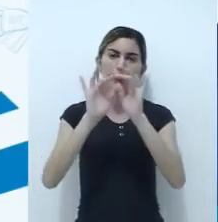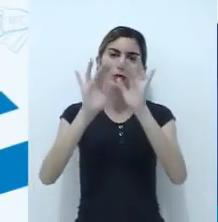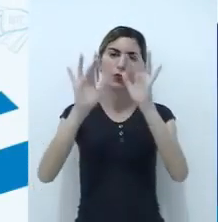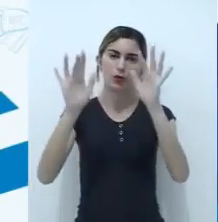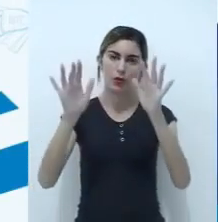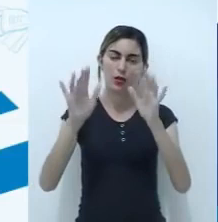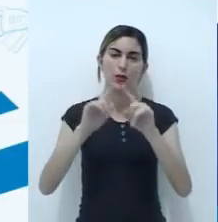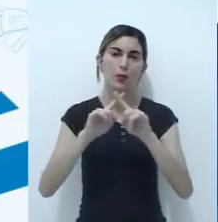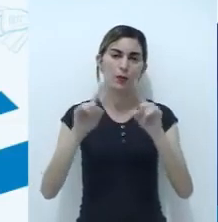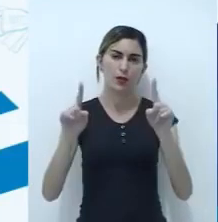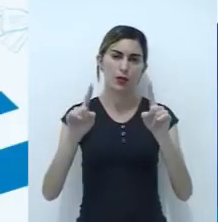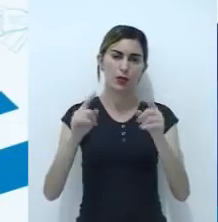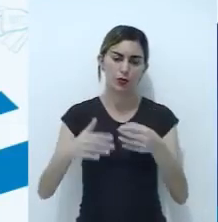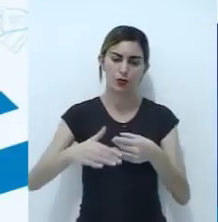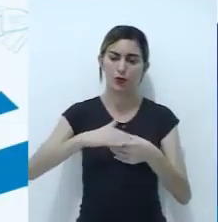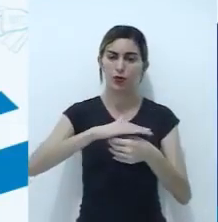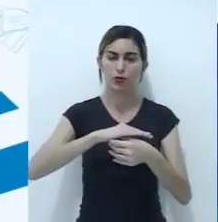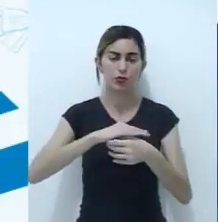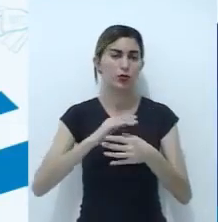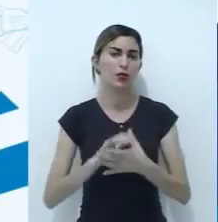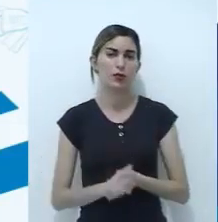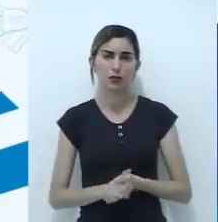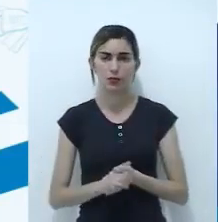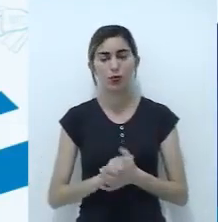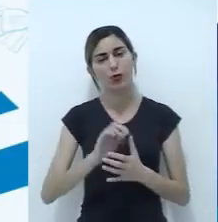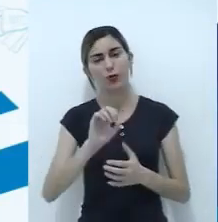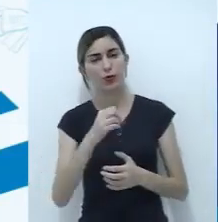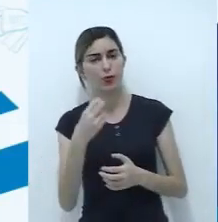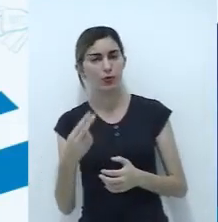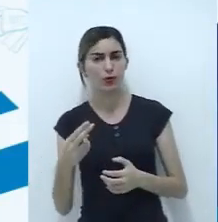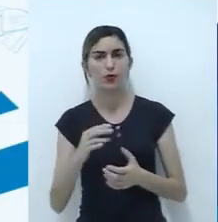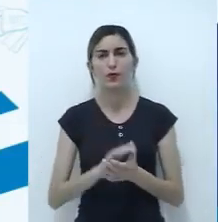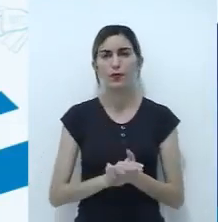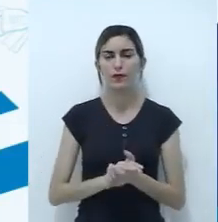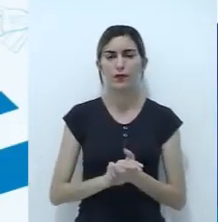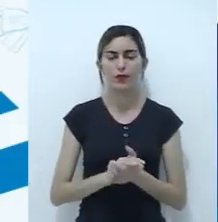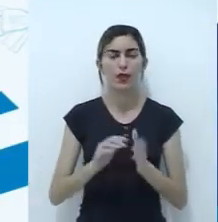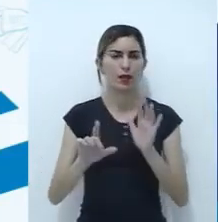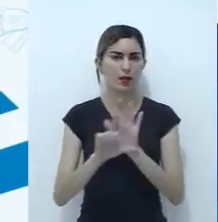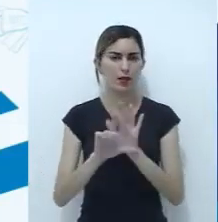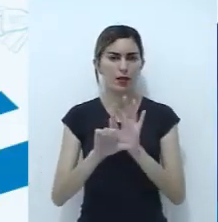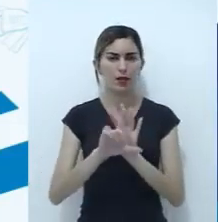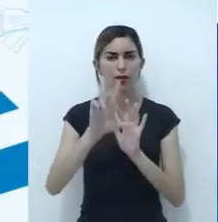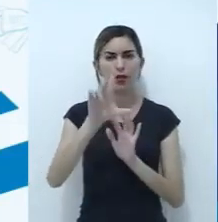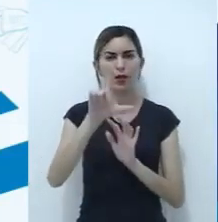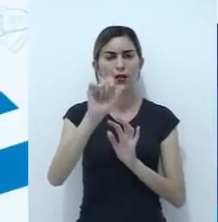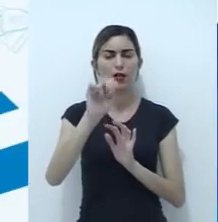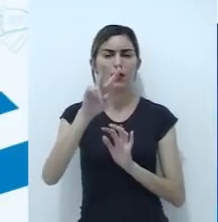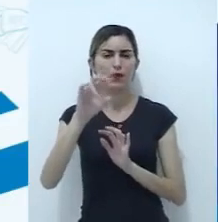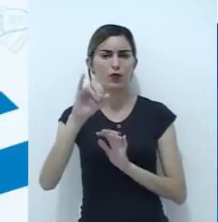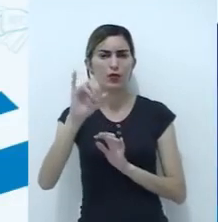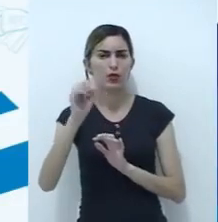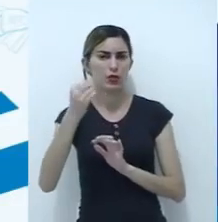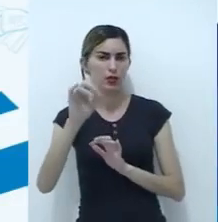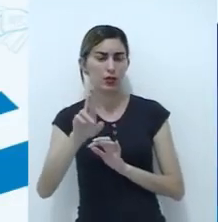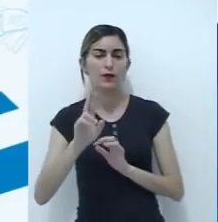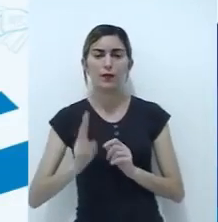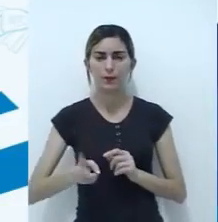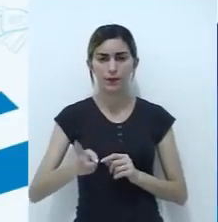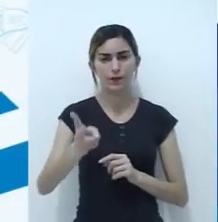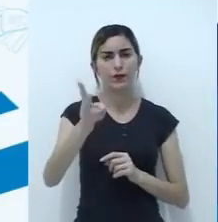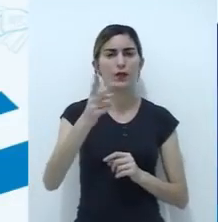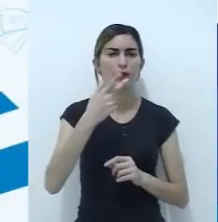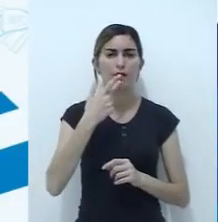gás, tudinho, mas o sistema está fechado. Ou seja, a lei de Lavoisier vai